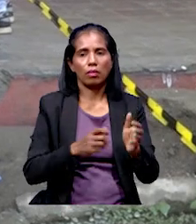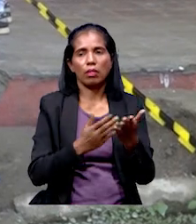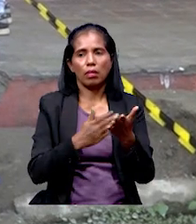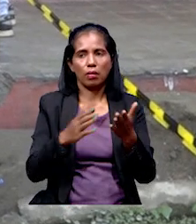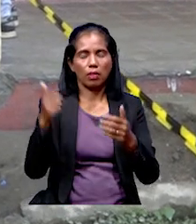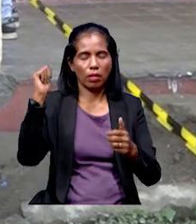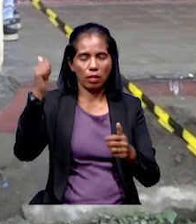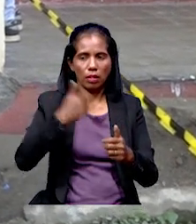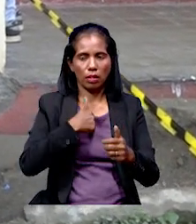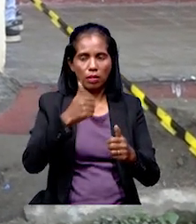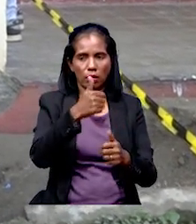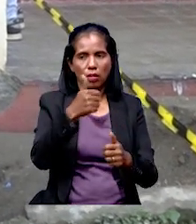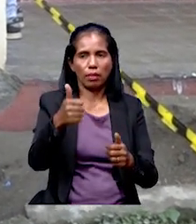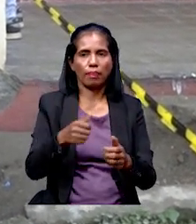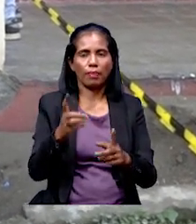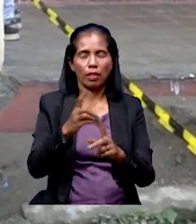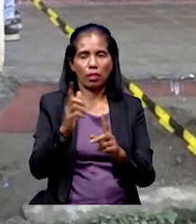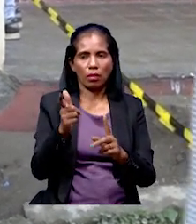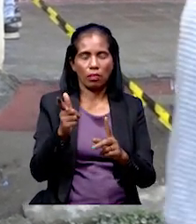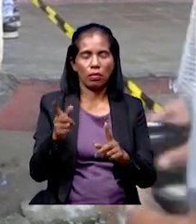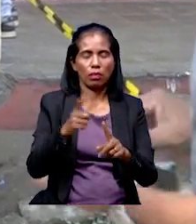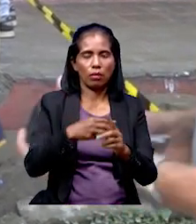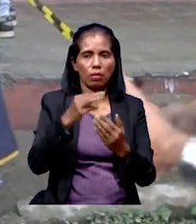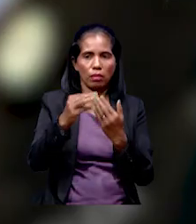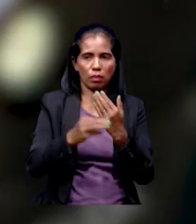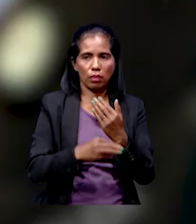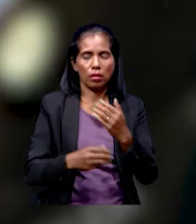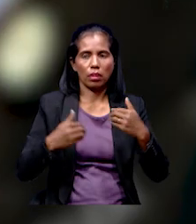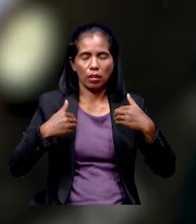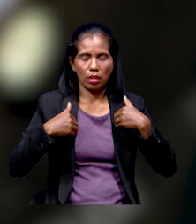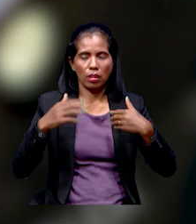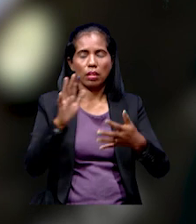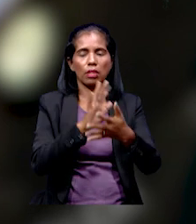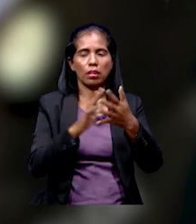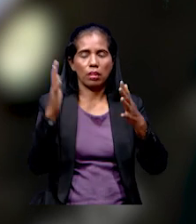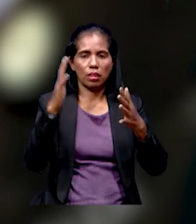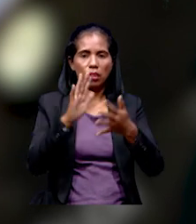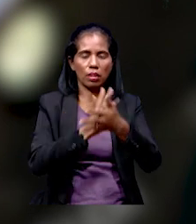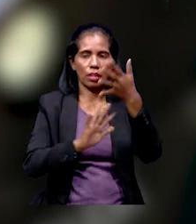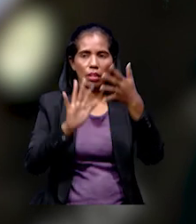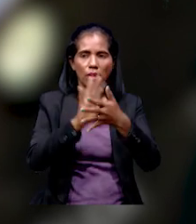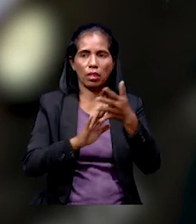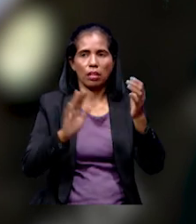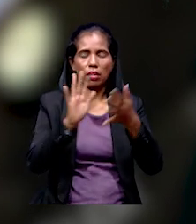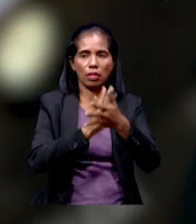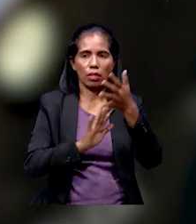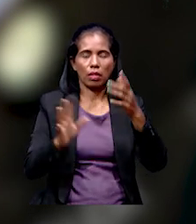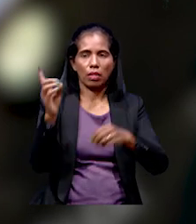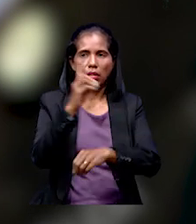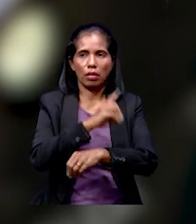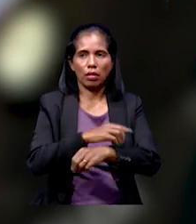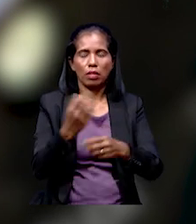Nune, ia lorong rua nulo fulang maio tinang ne, se ia mos cerimônia tomada de posse, ia âmbito celebração lorong